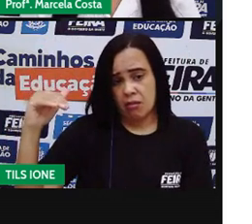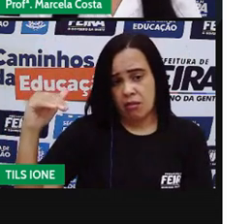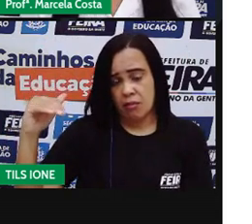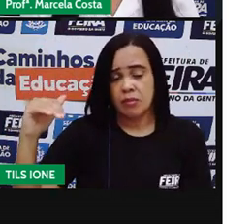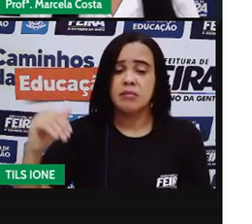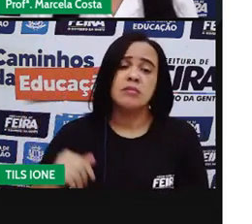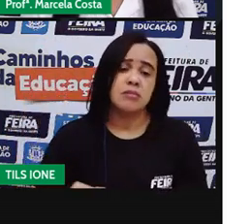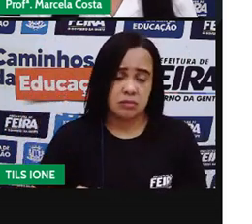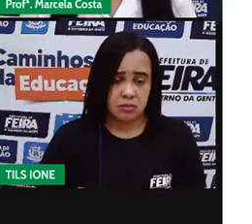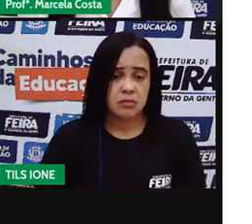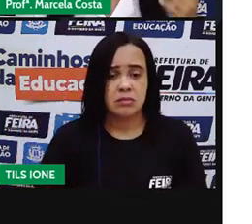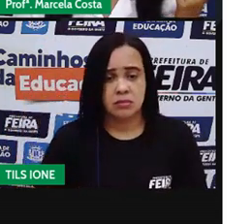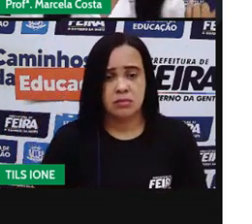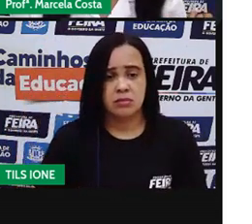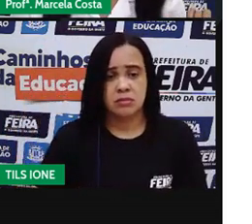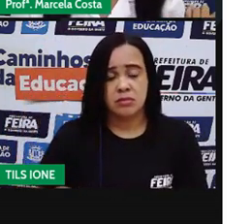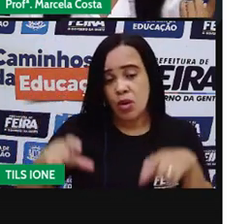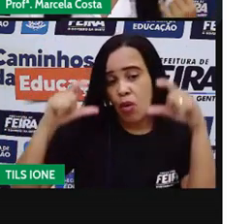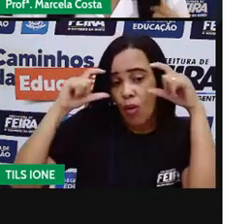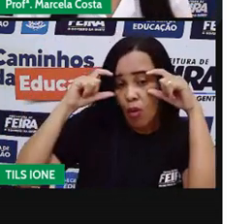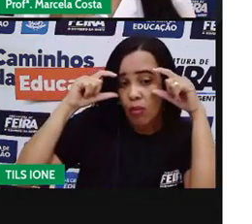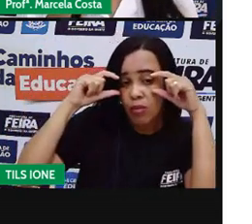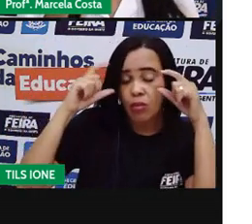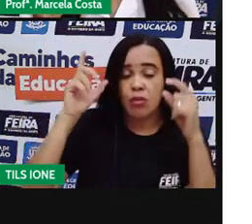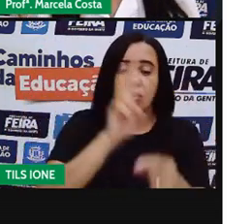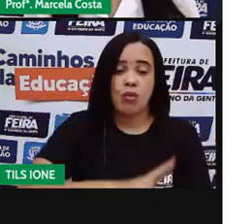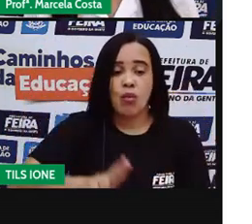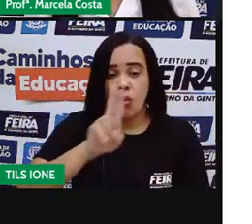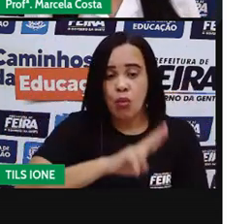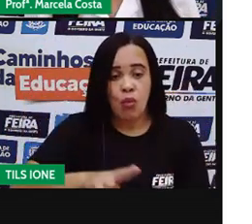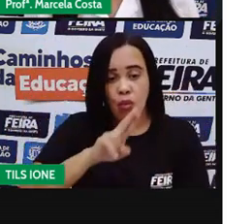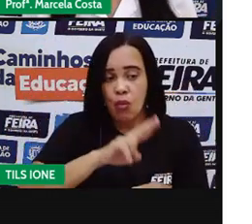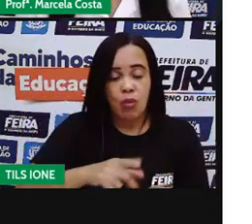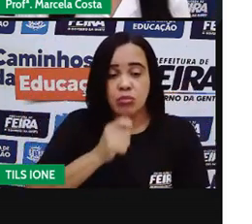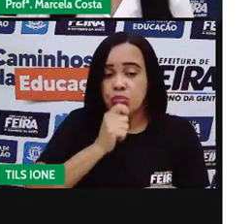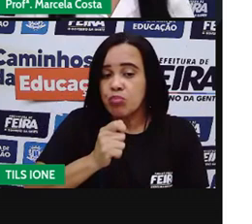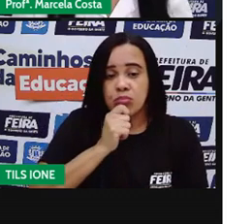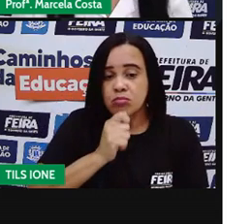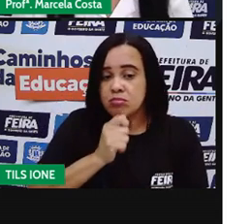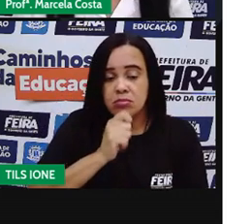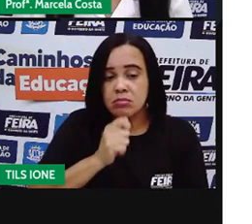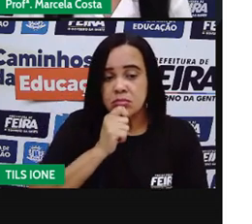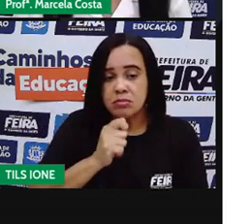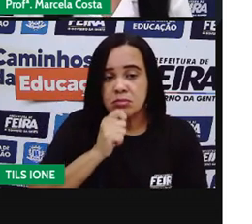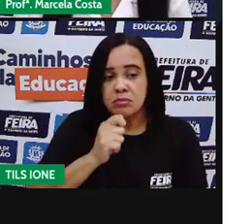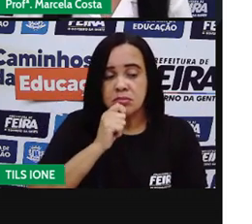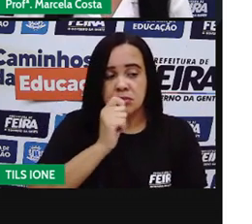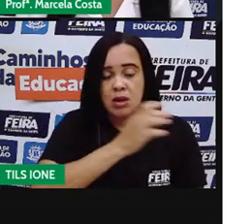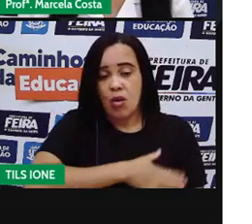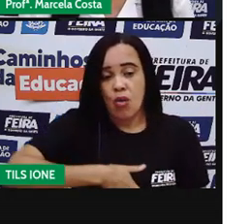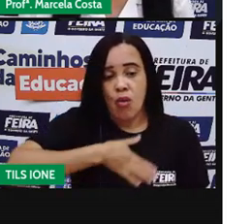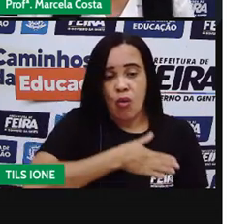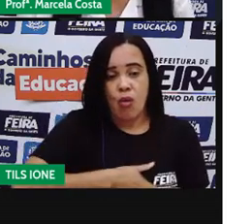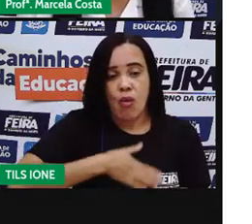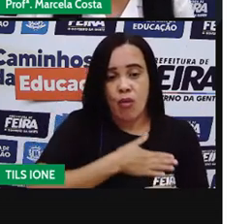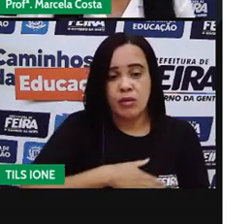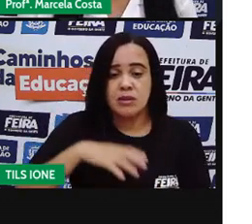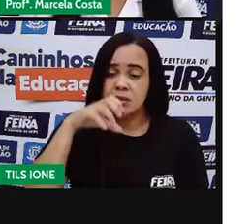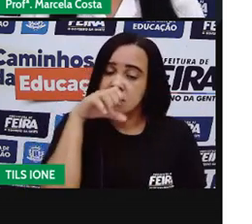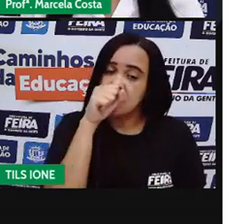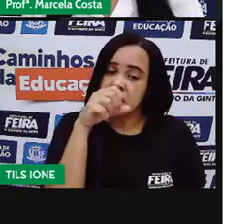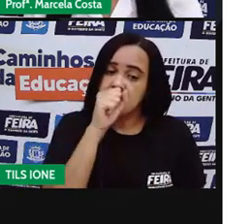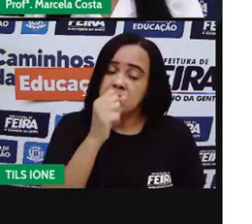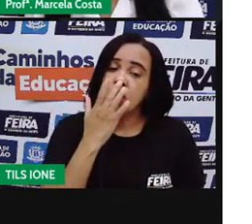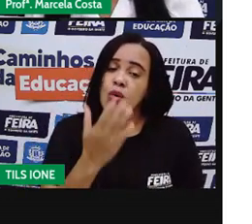baixinho, tem gente que usa óculos, tem gente que não usa óculos, tem gente que gosta de laranja,